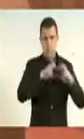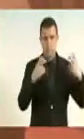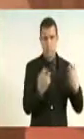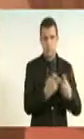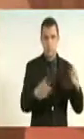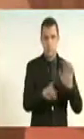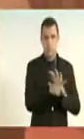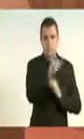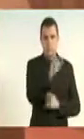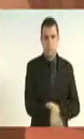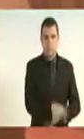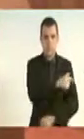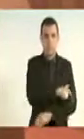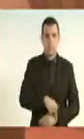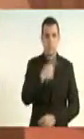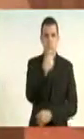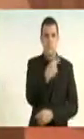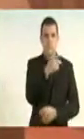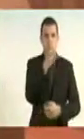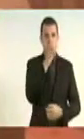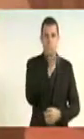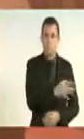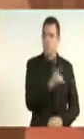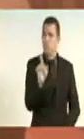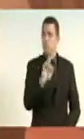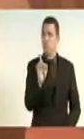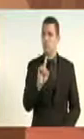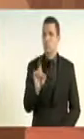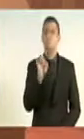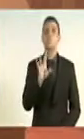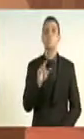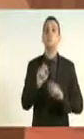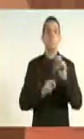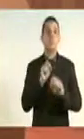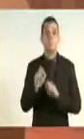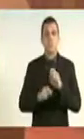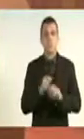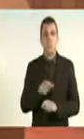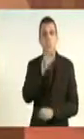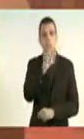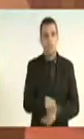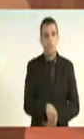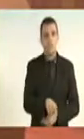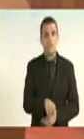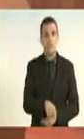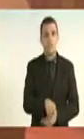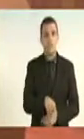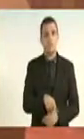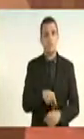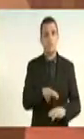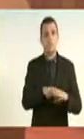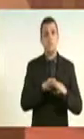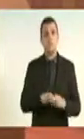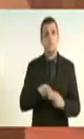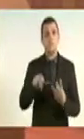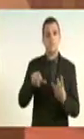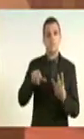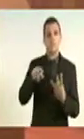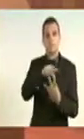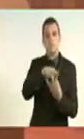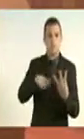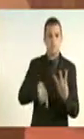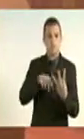de licitação. O que está sendo questionado, de forma legítima pela oposição, é a irregularidade em relação à nomeação de um membro por